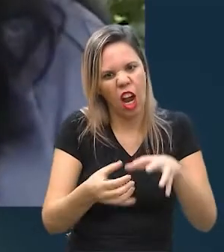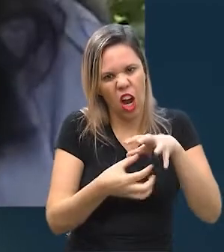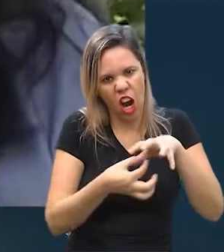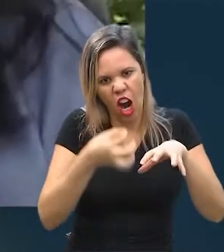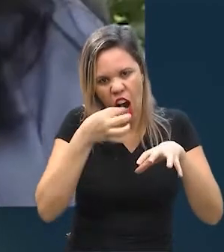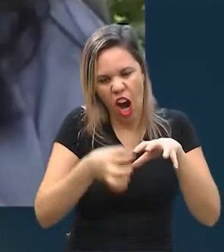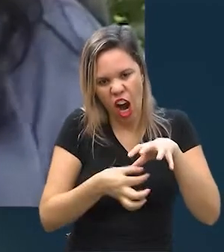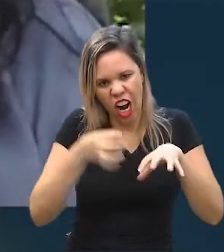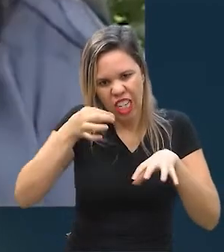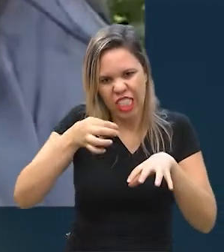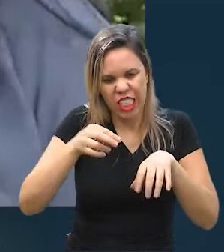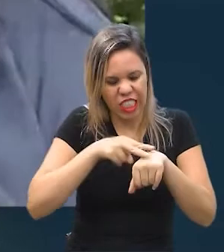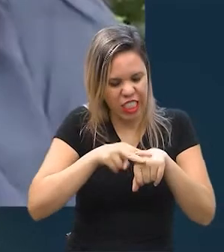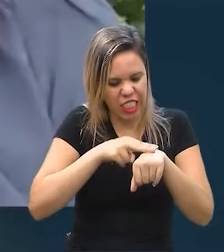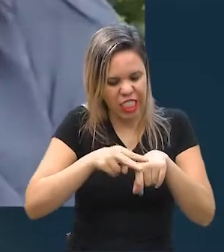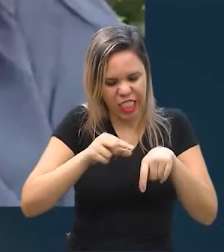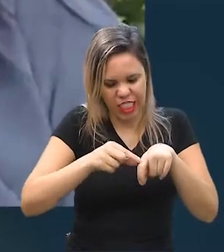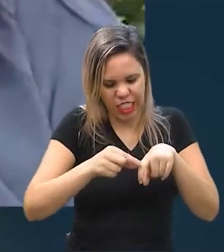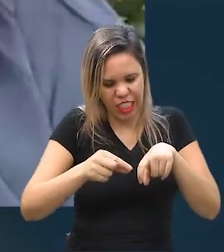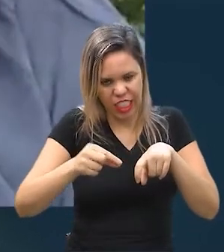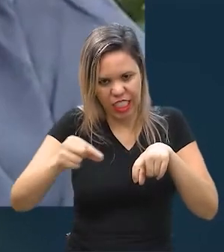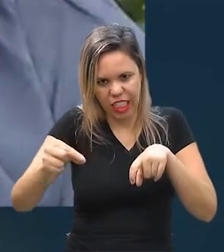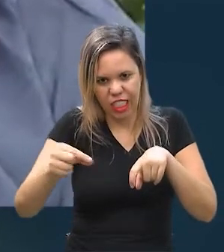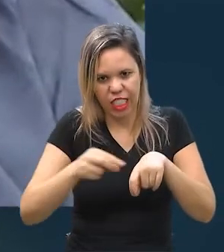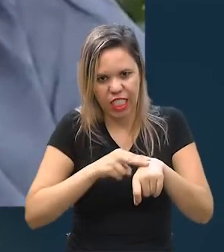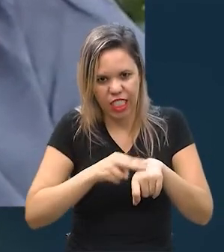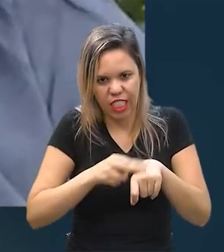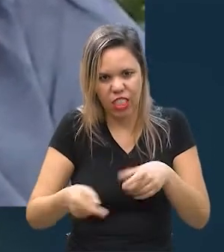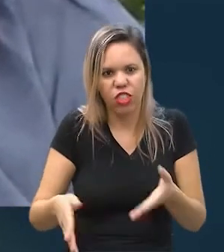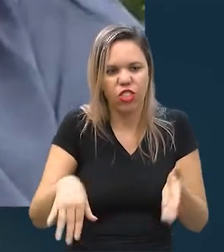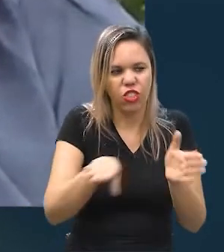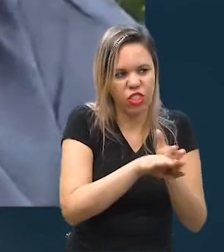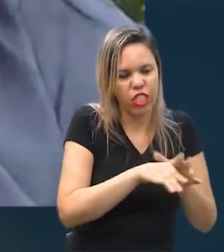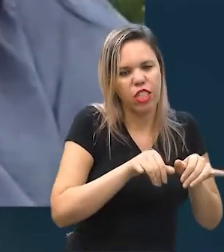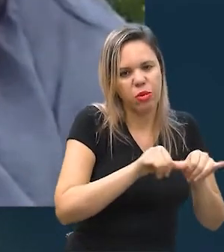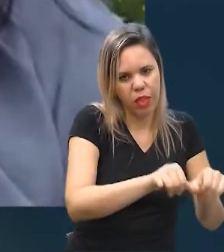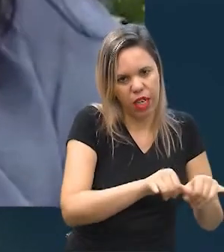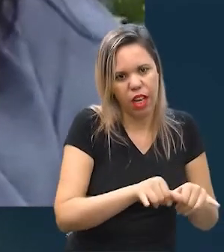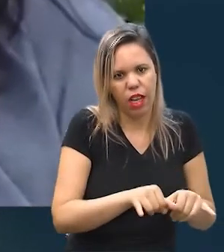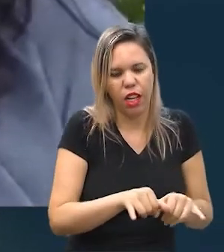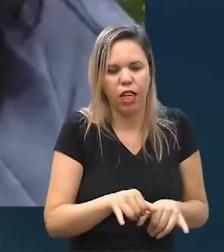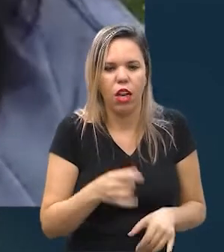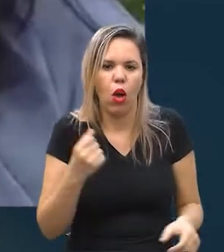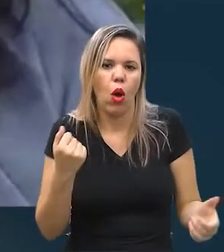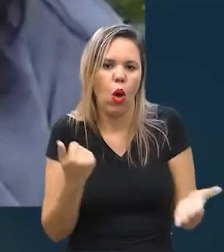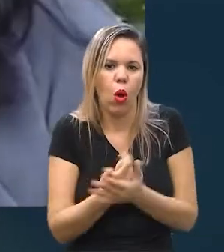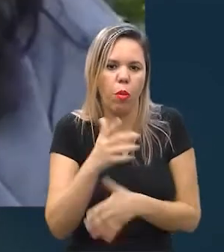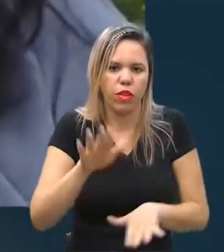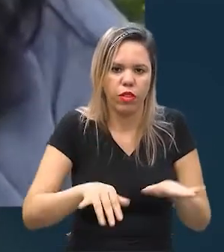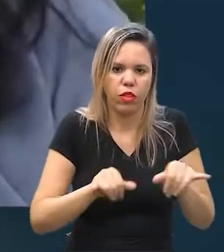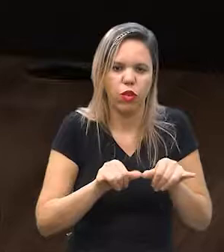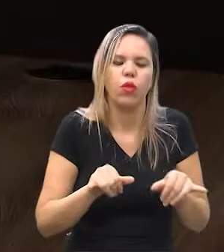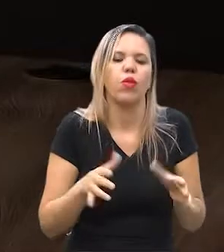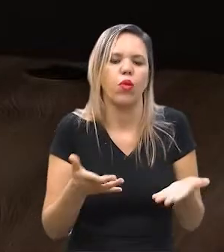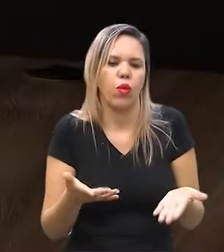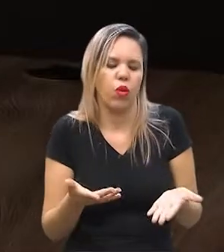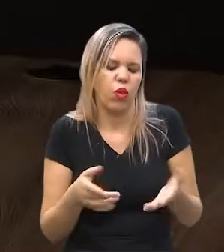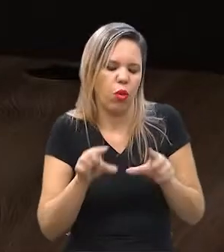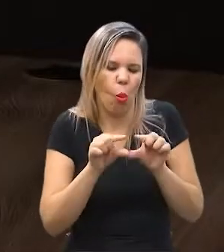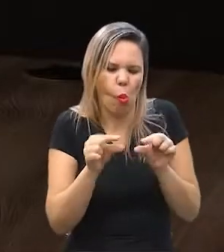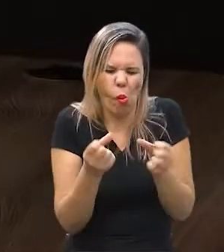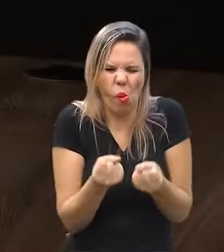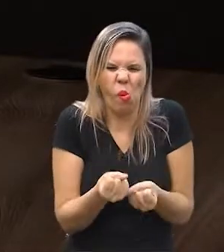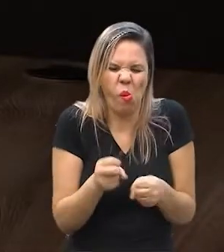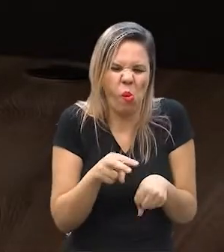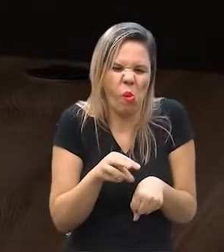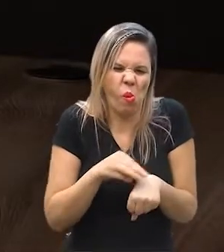com um talinho verde, né, e a nossa uva sai daqui e vai para o mercado com um talinho verde, né, a gente quando compra uma uva no mercado, geralmente o talinho já está sequinho,